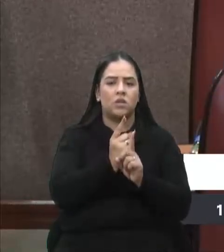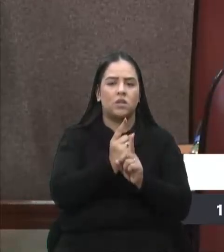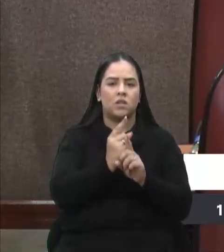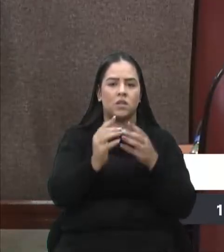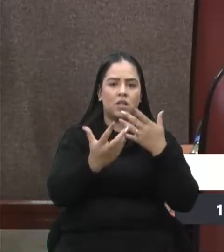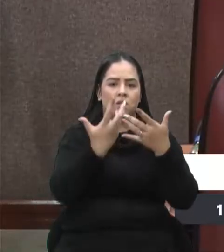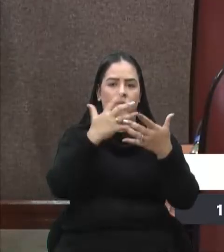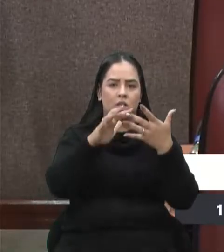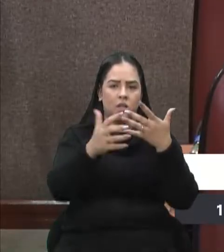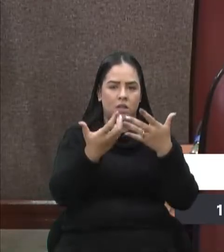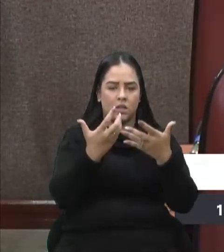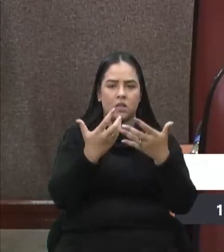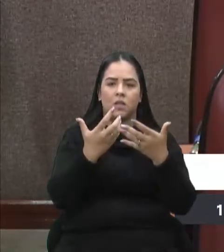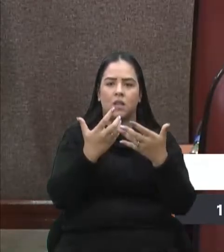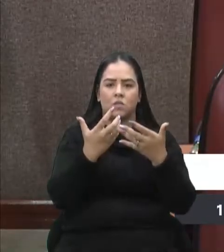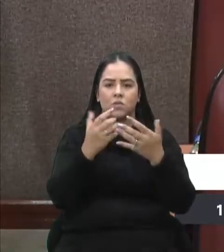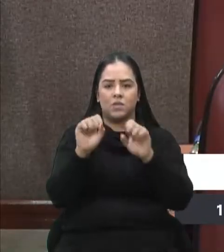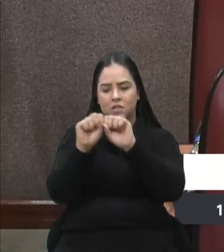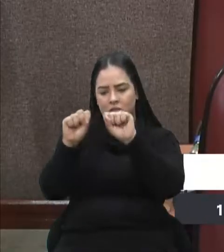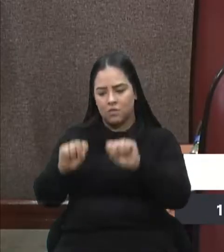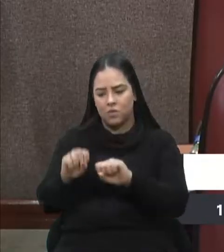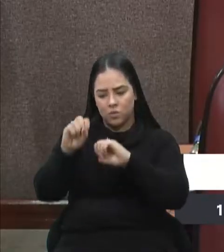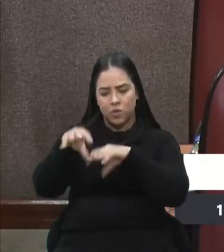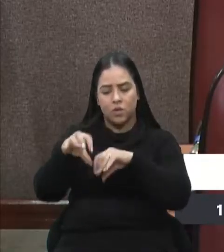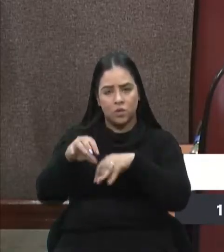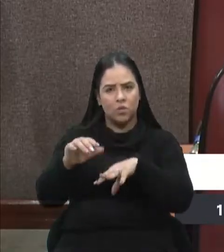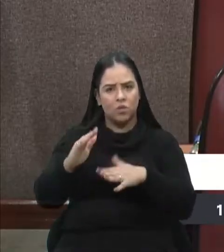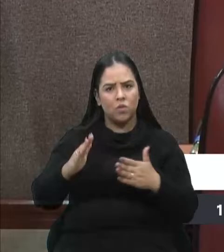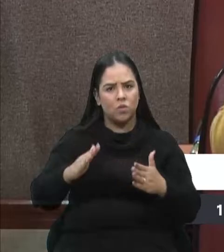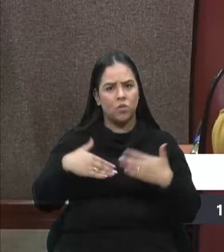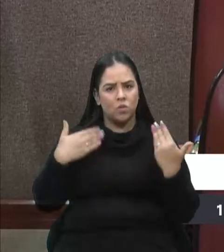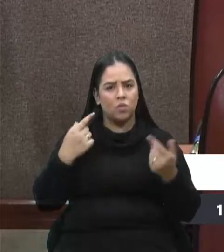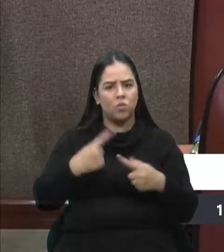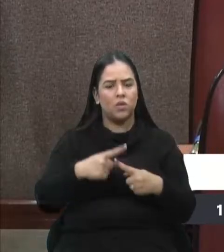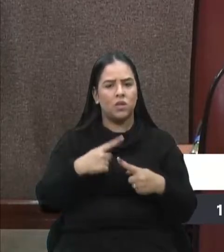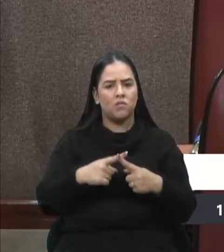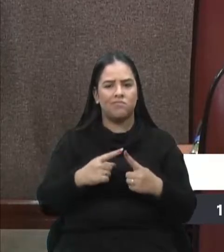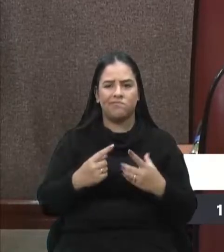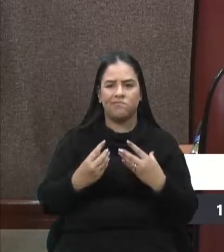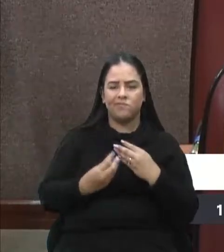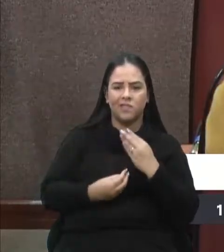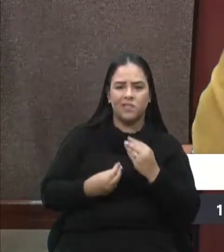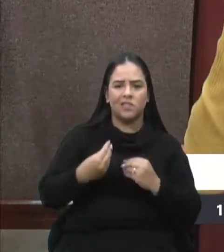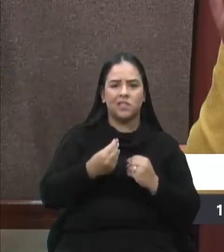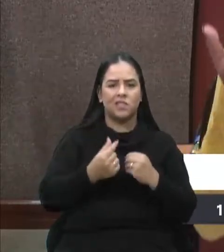da educação. Isso me assusta, porque aí me dá a sensação de